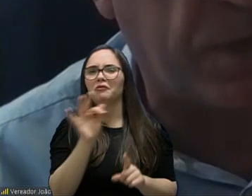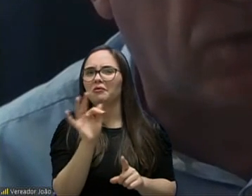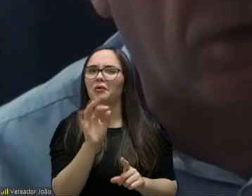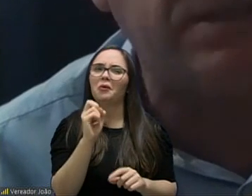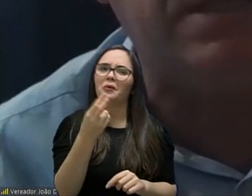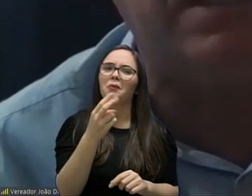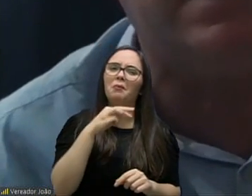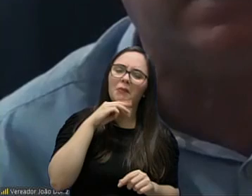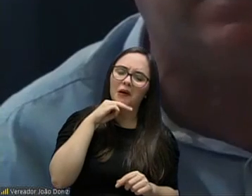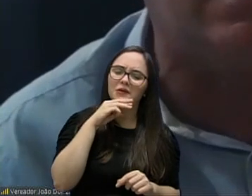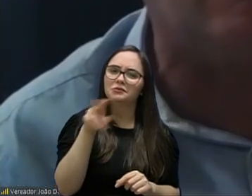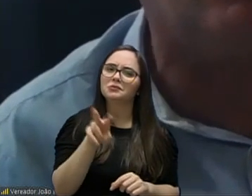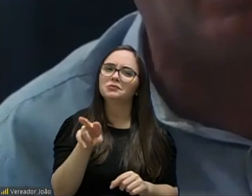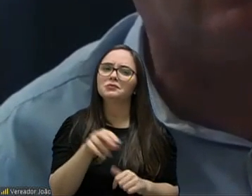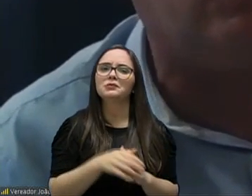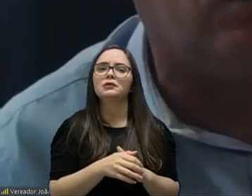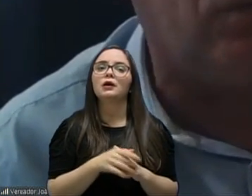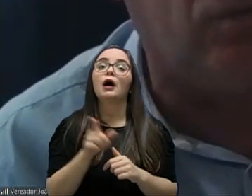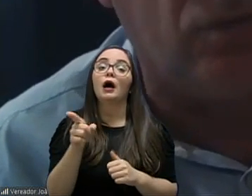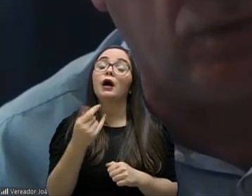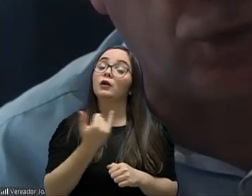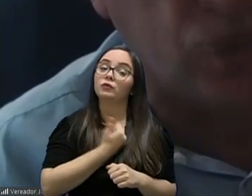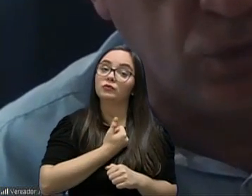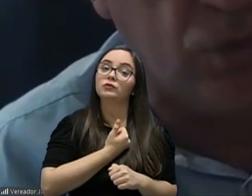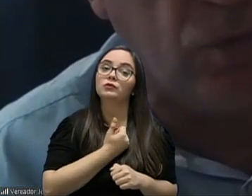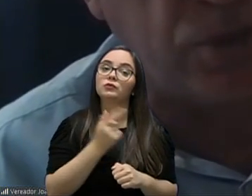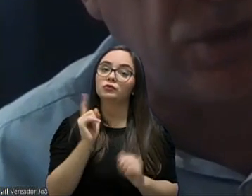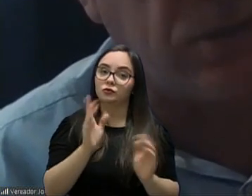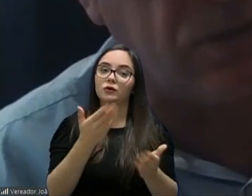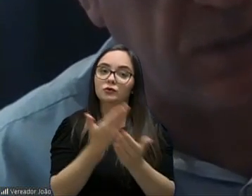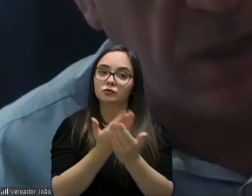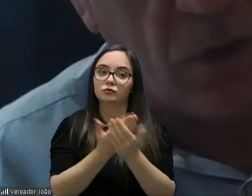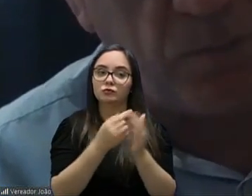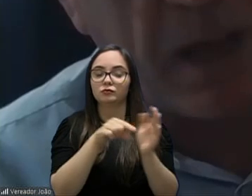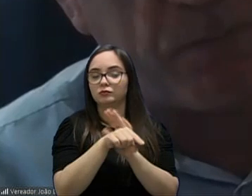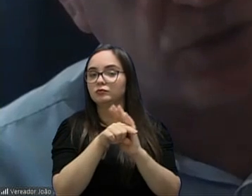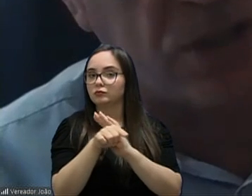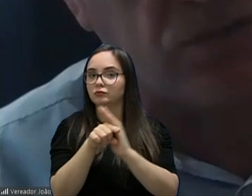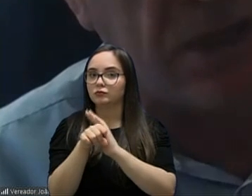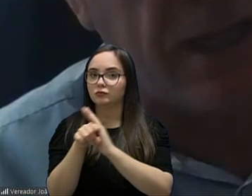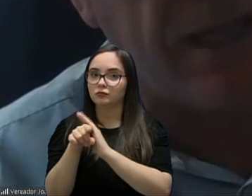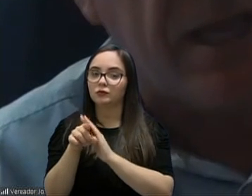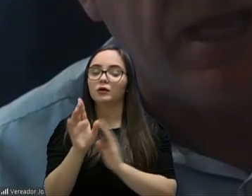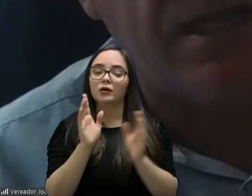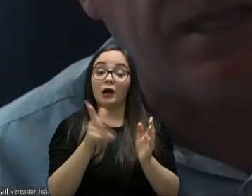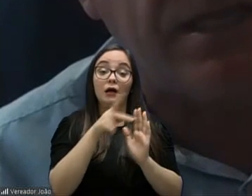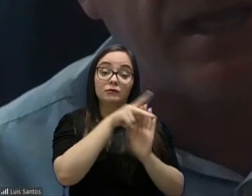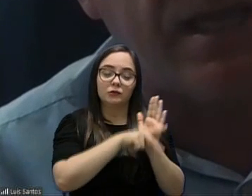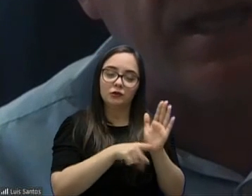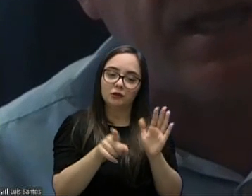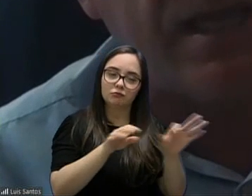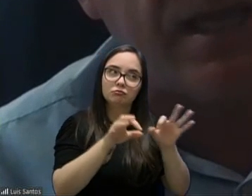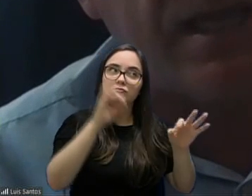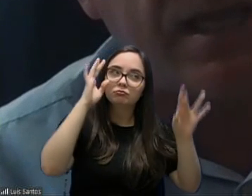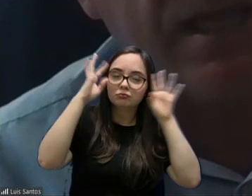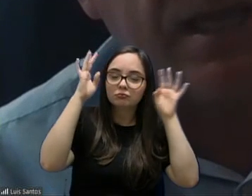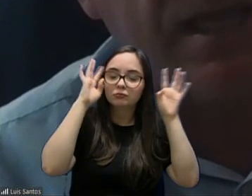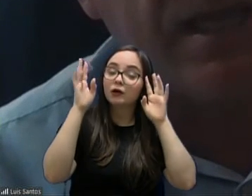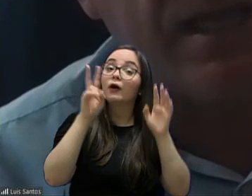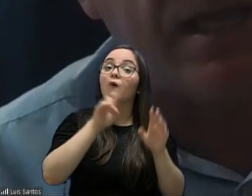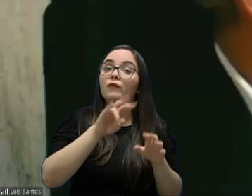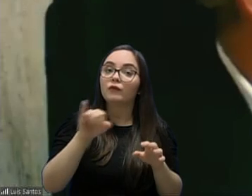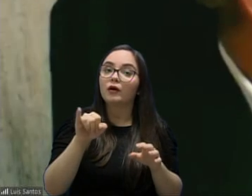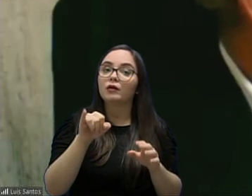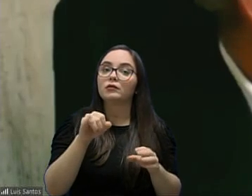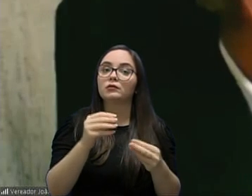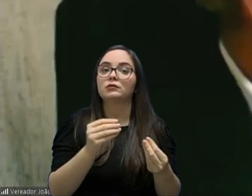inclusive, deu uma posição para nós, que tinha elaborado um estudo, um projeto de um pré-projeto de lei e que ia passar pela